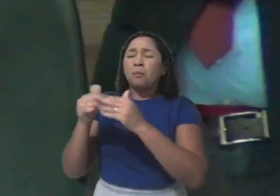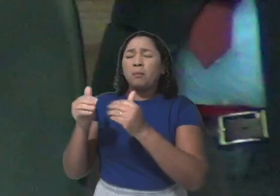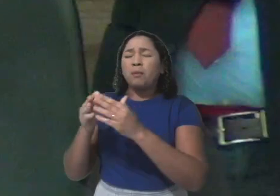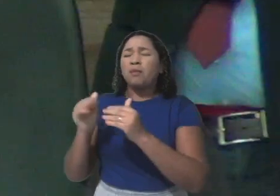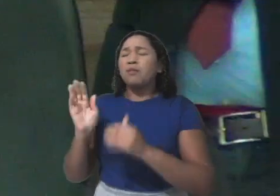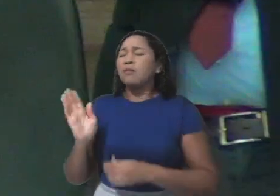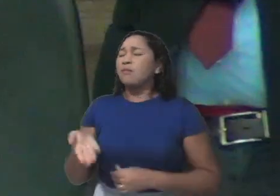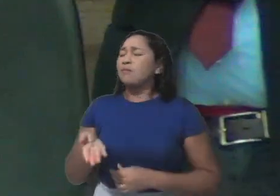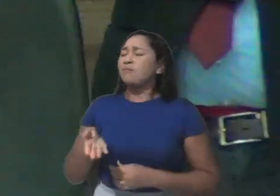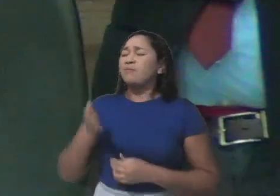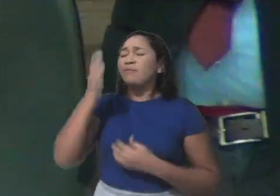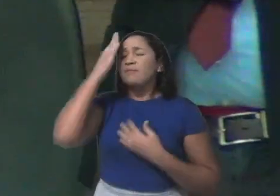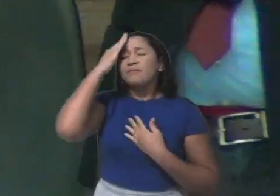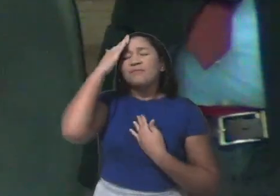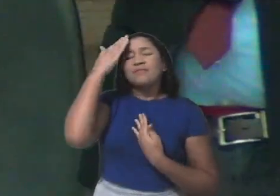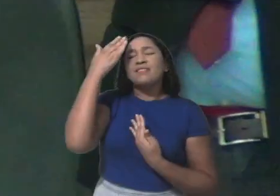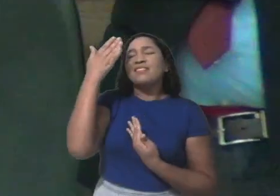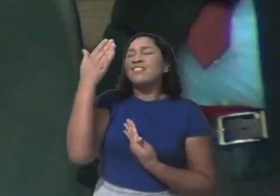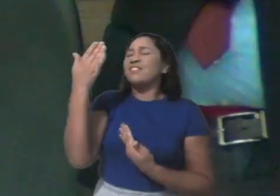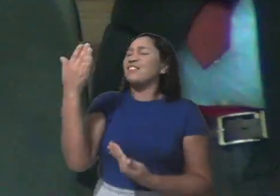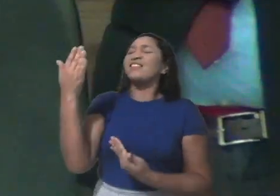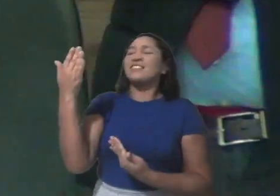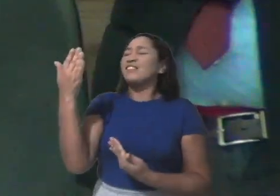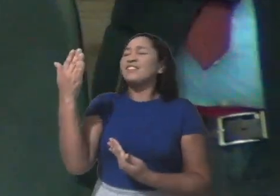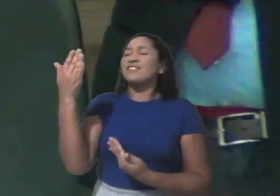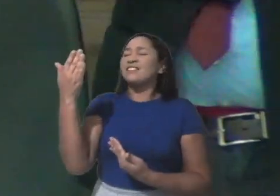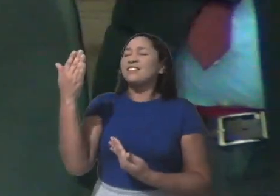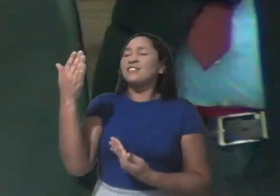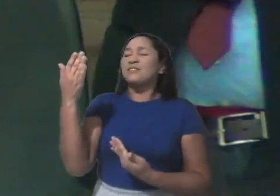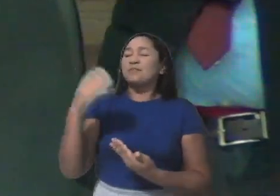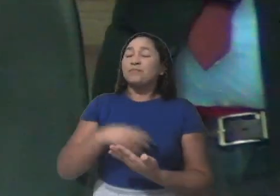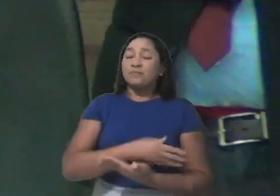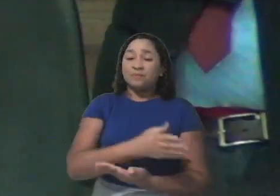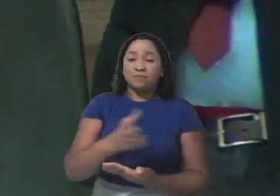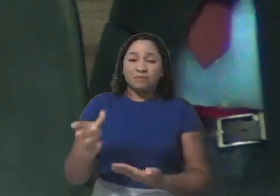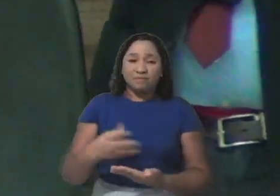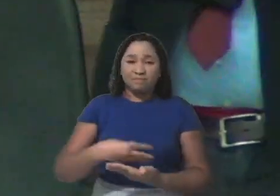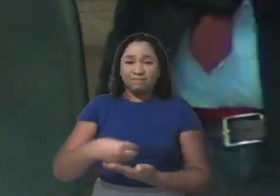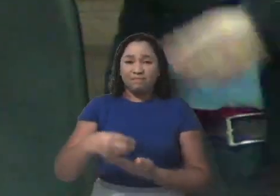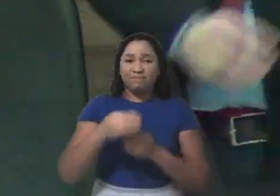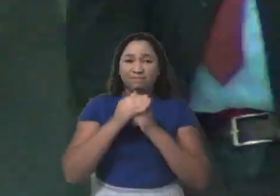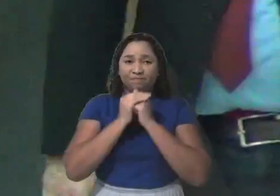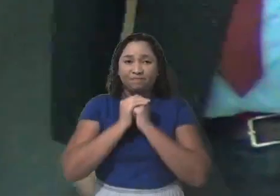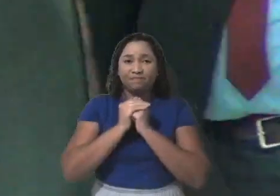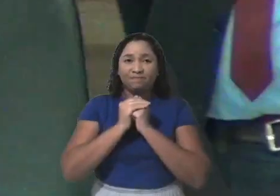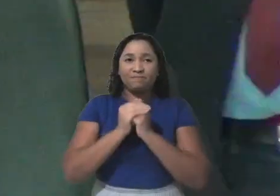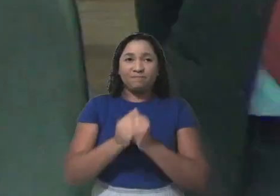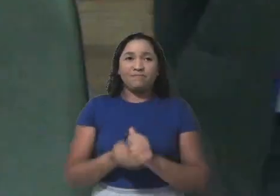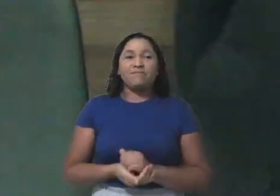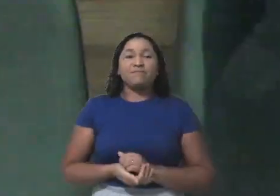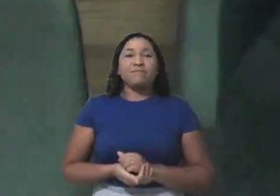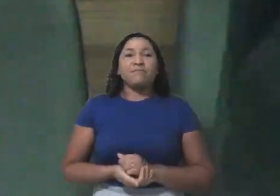e desde já te agradecemos, e todos dizem: